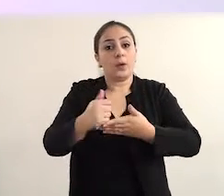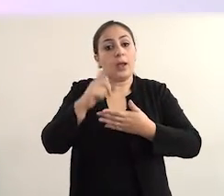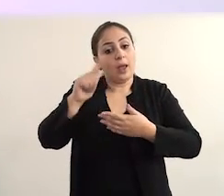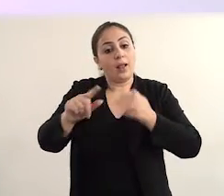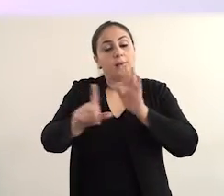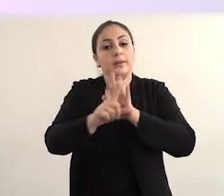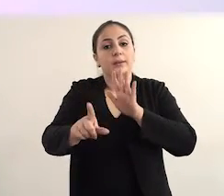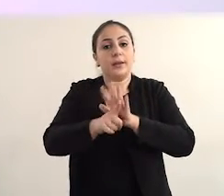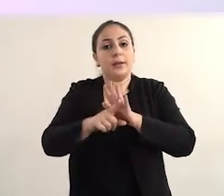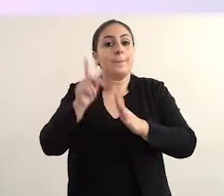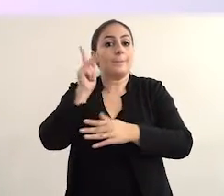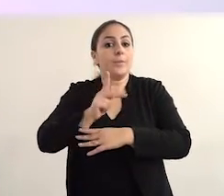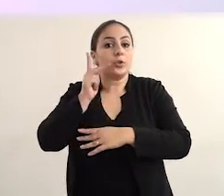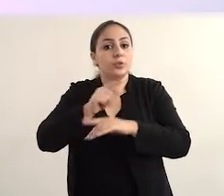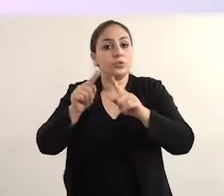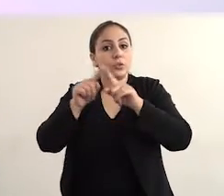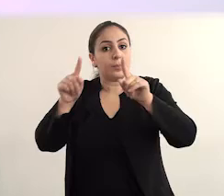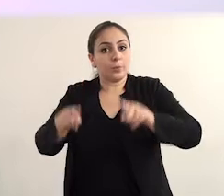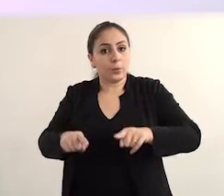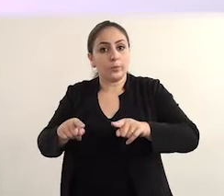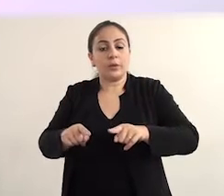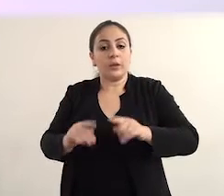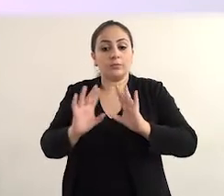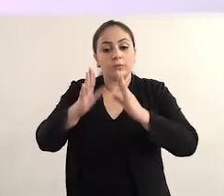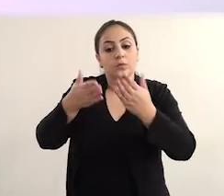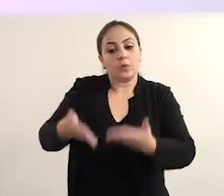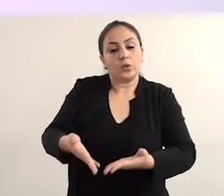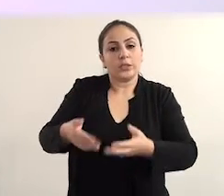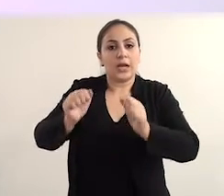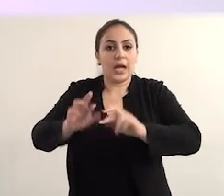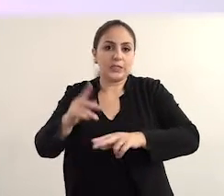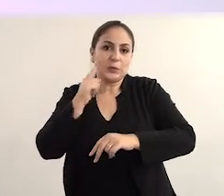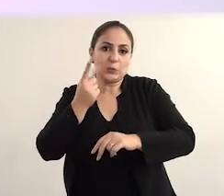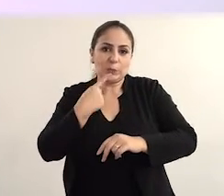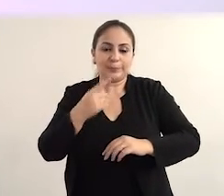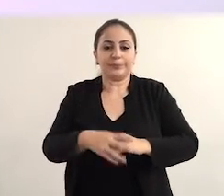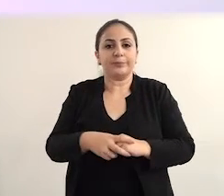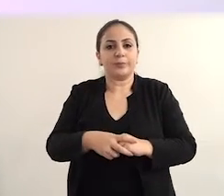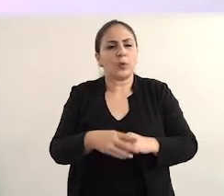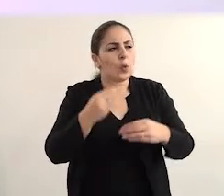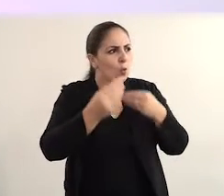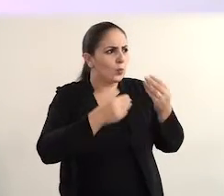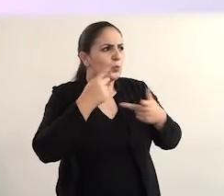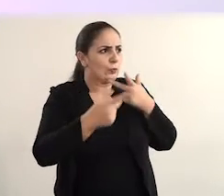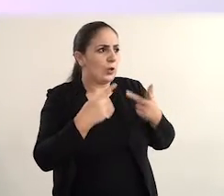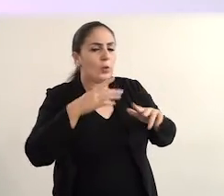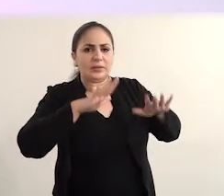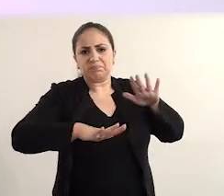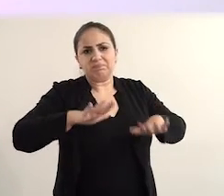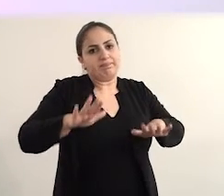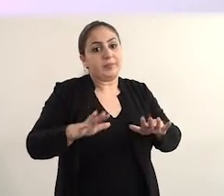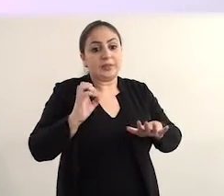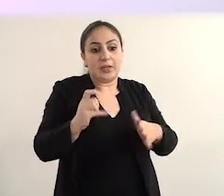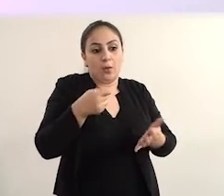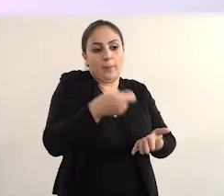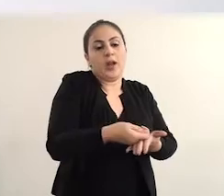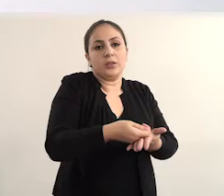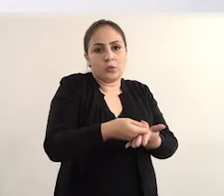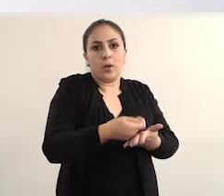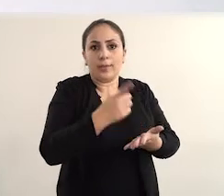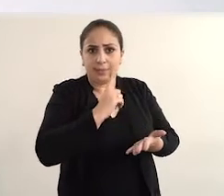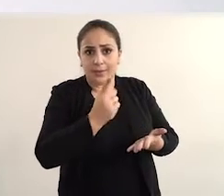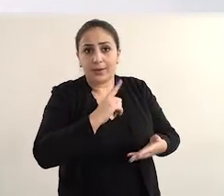essas leis, essas políticas públicas, né, que são voltadas para a área dos surdos. E como tu falava, independente que a